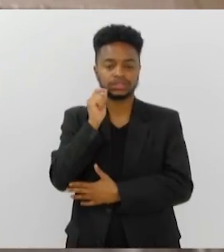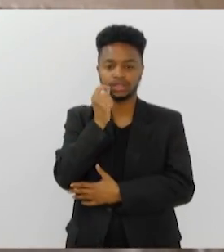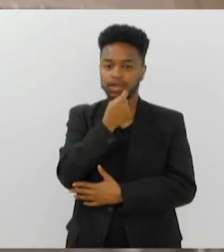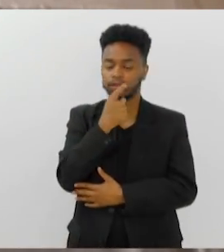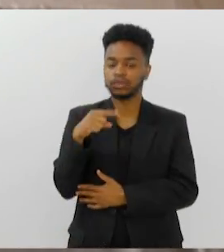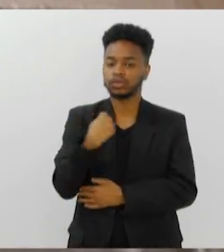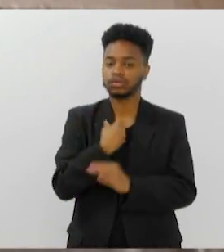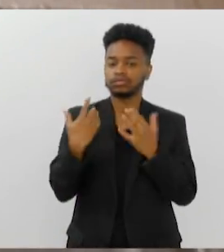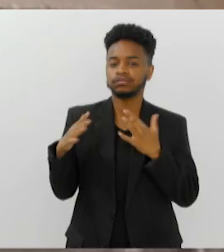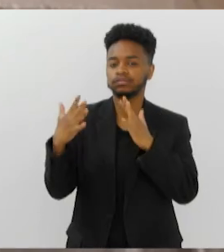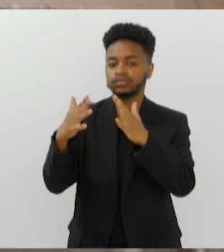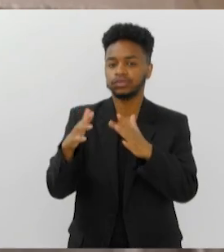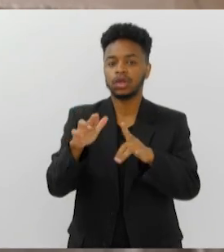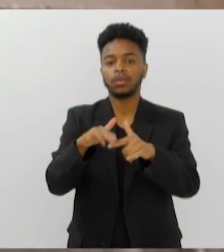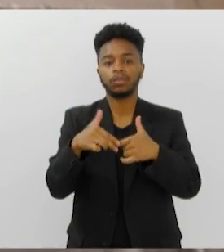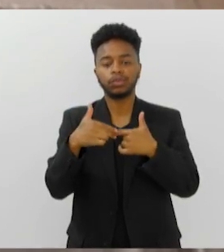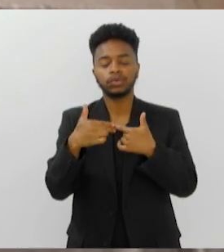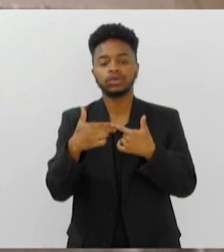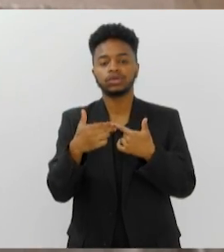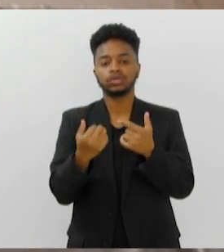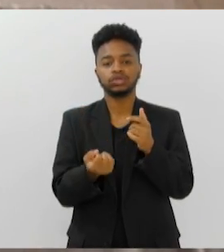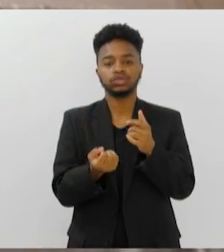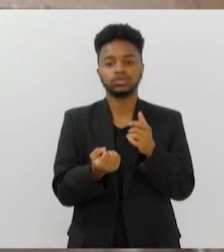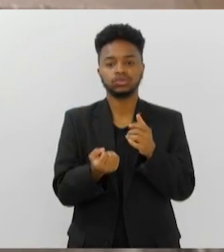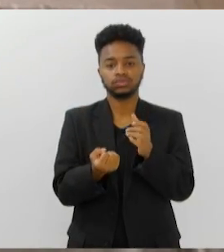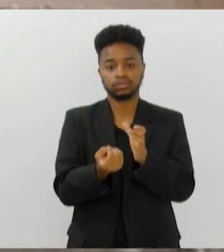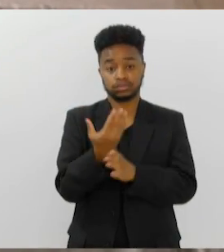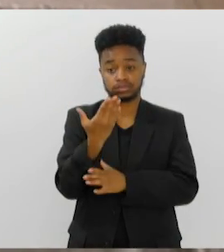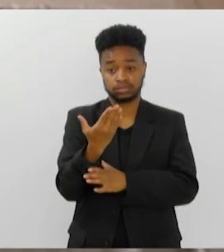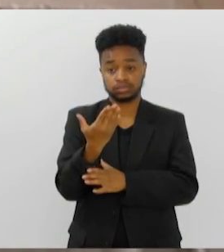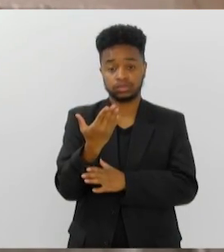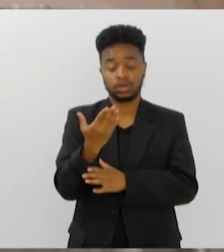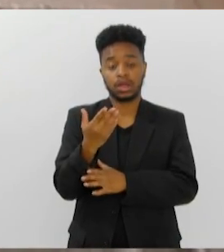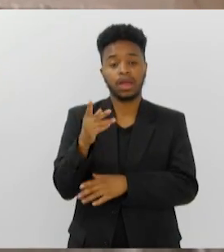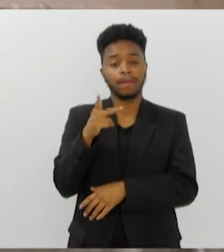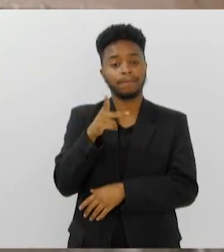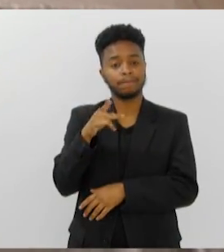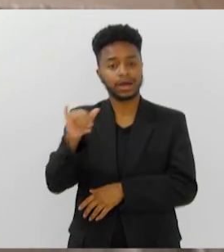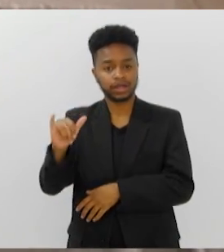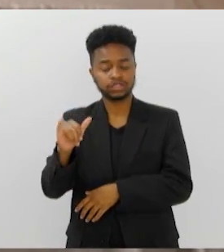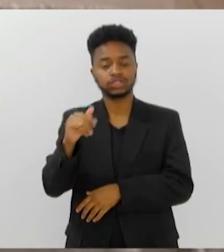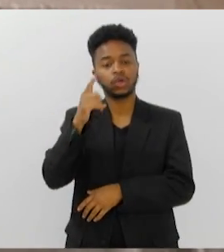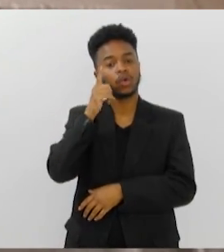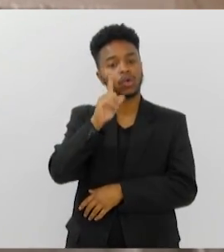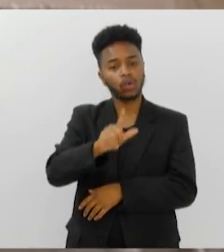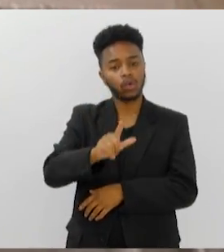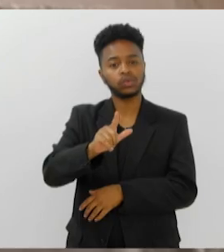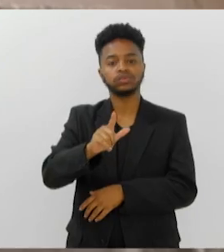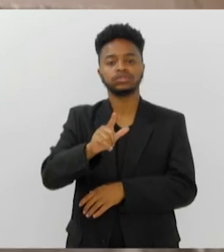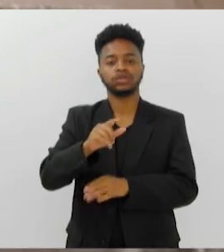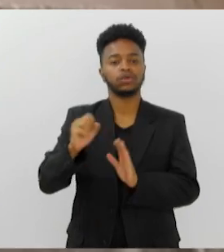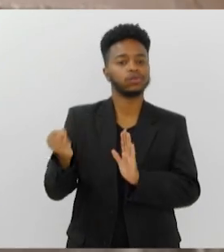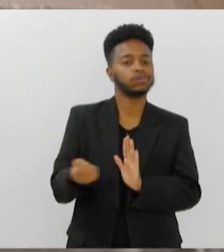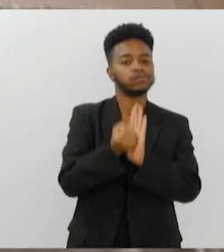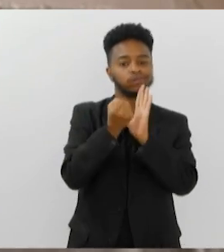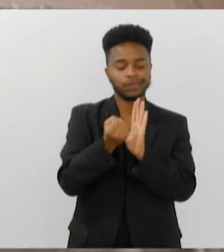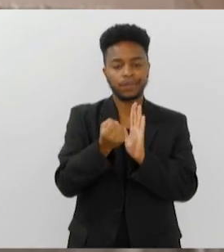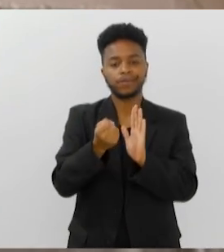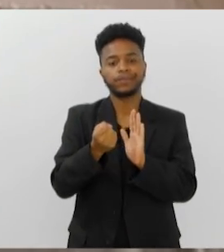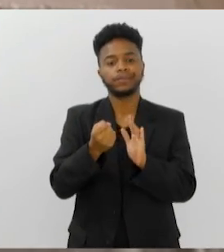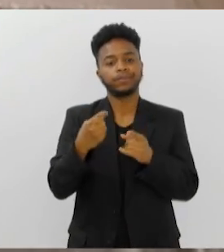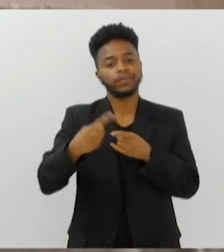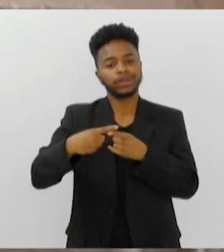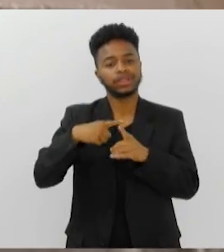a denominação de origem alcançada por Paraty, por suas especificidades em termos